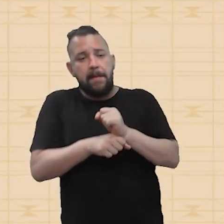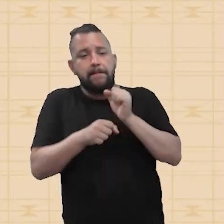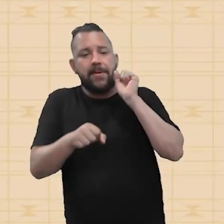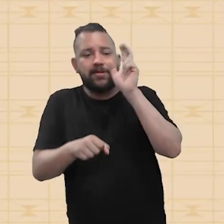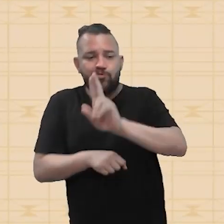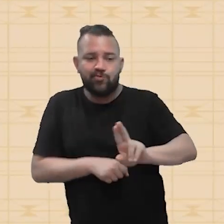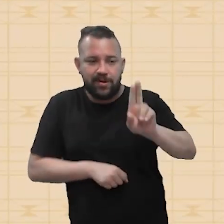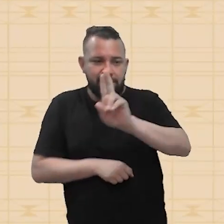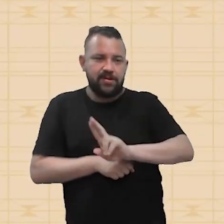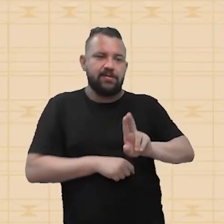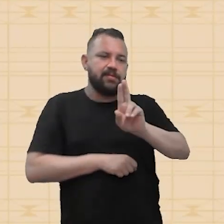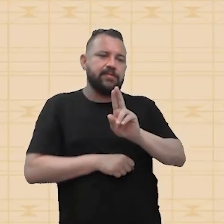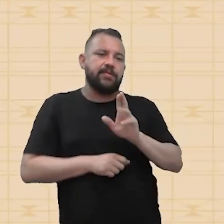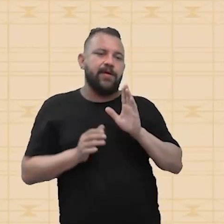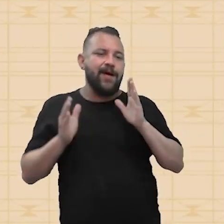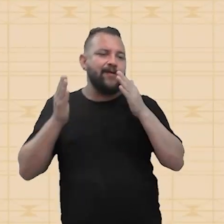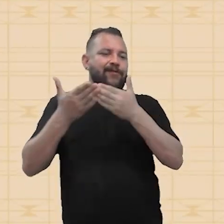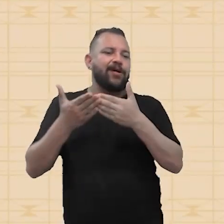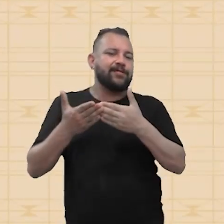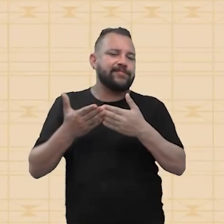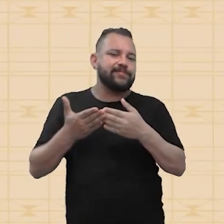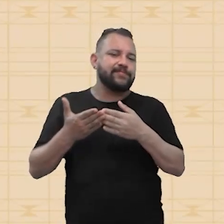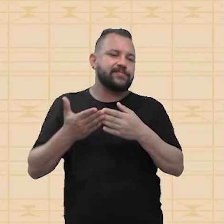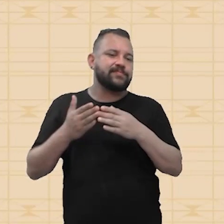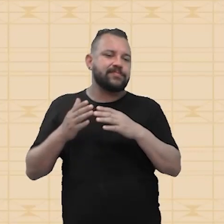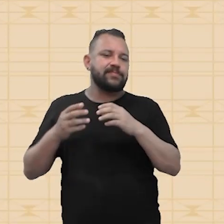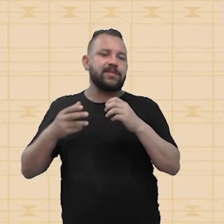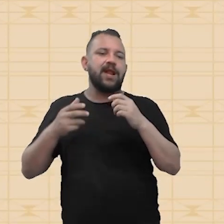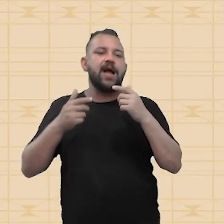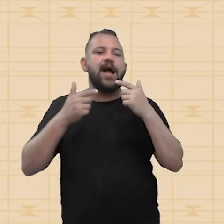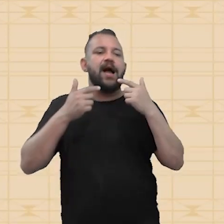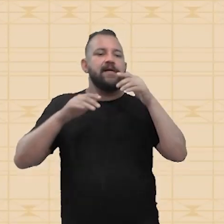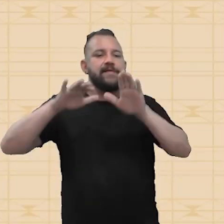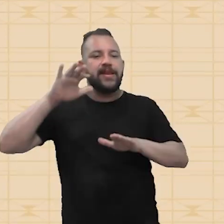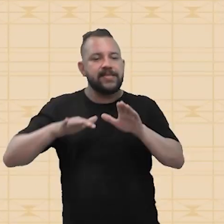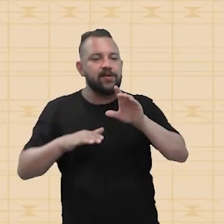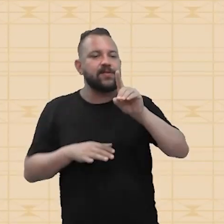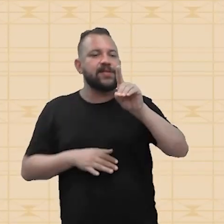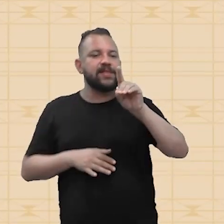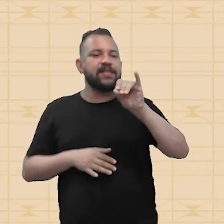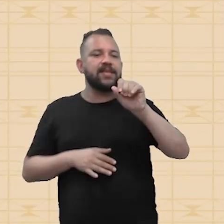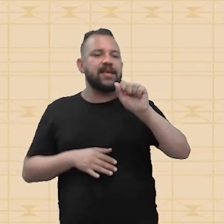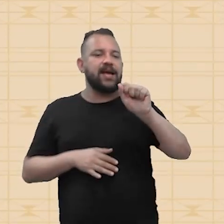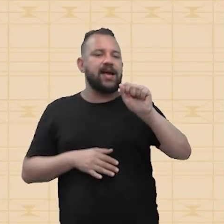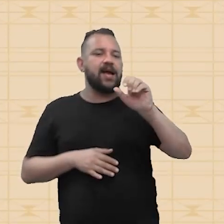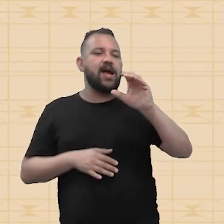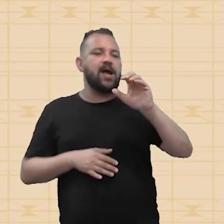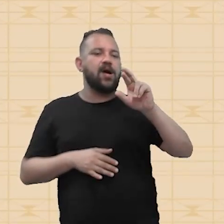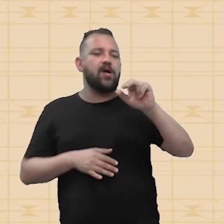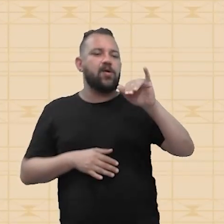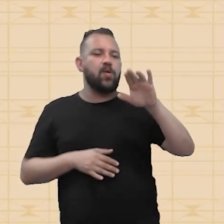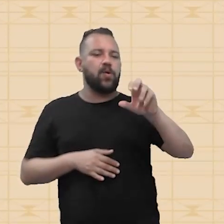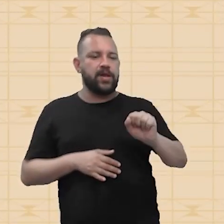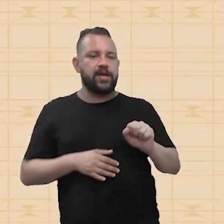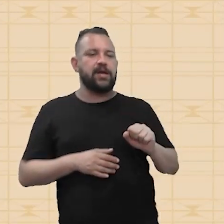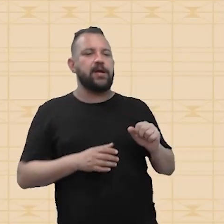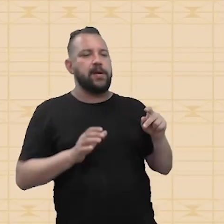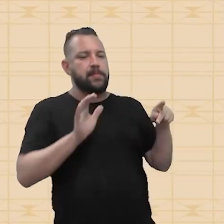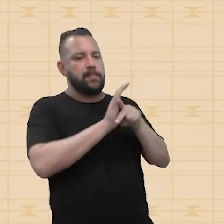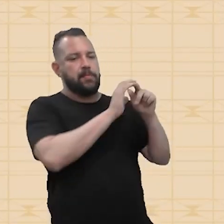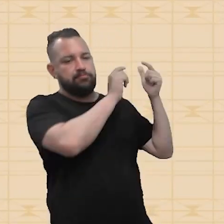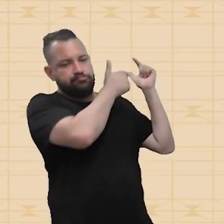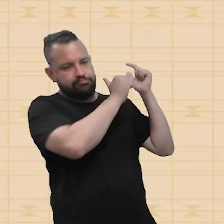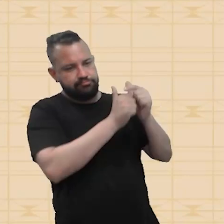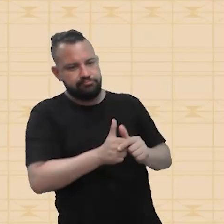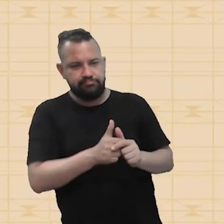uso, isso aí tem a ver com a variação diacrônica. Ok? Histórica. Outro exemplo